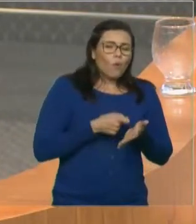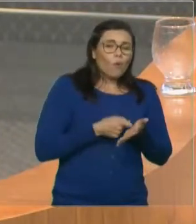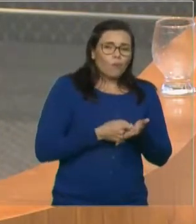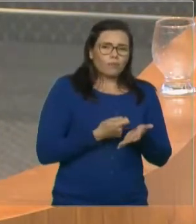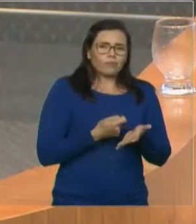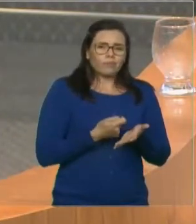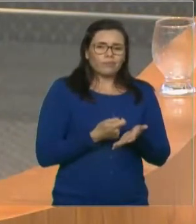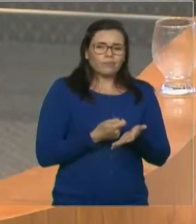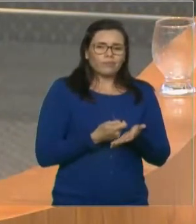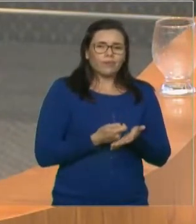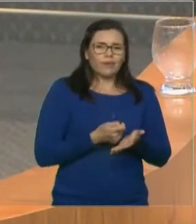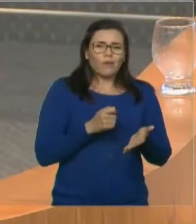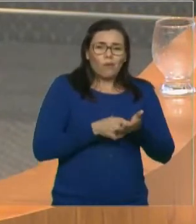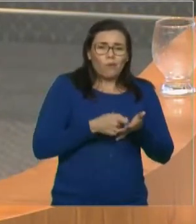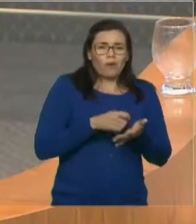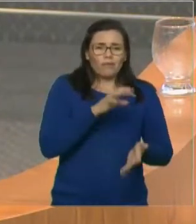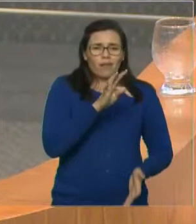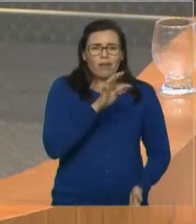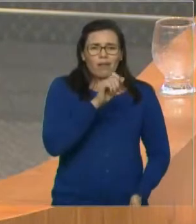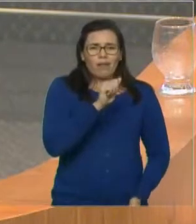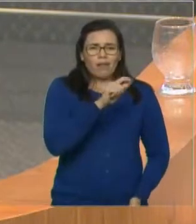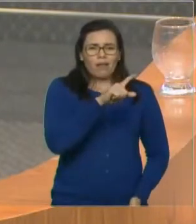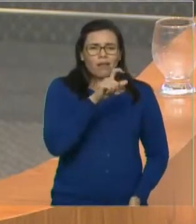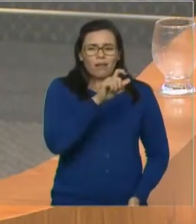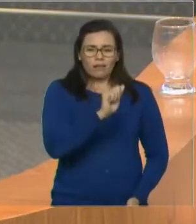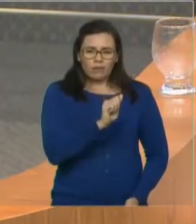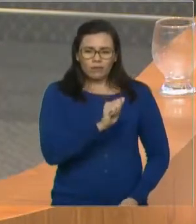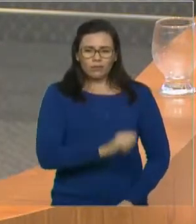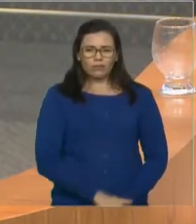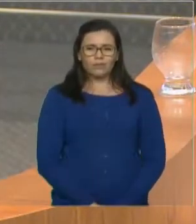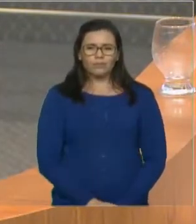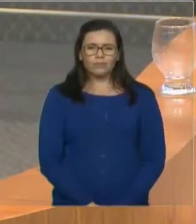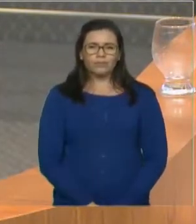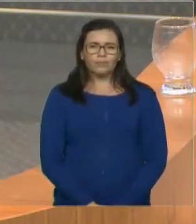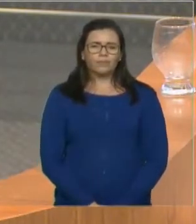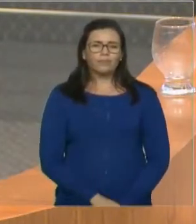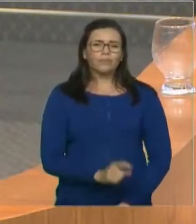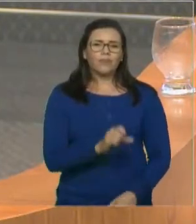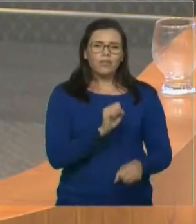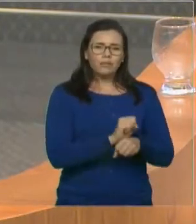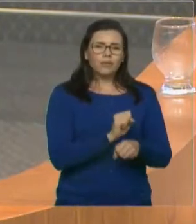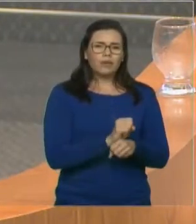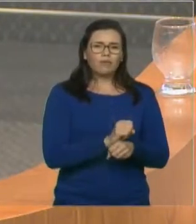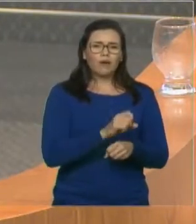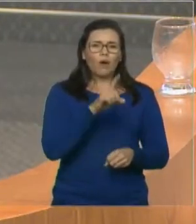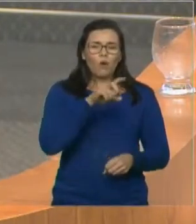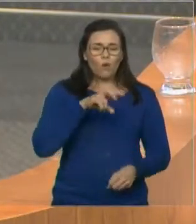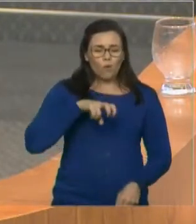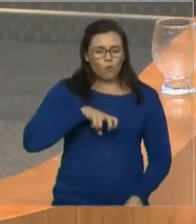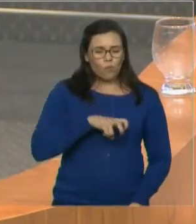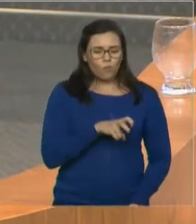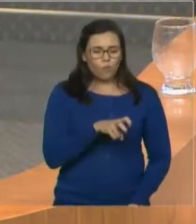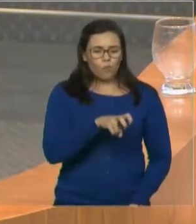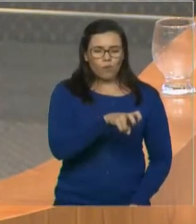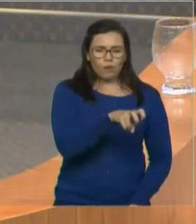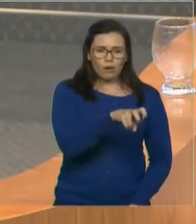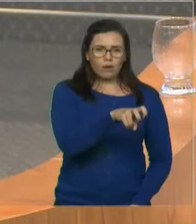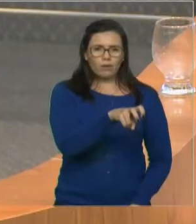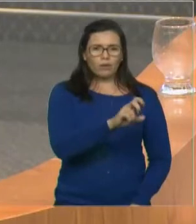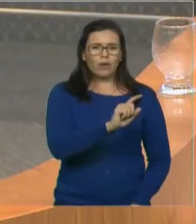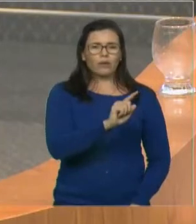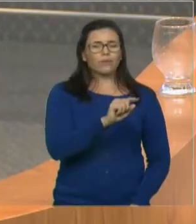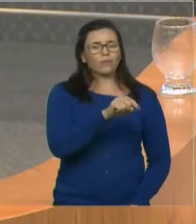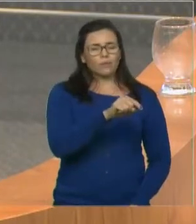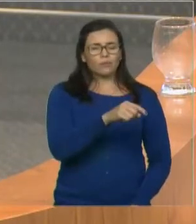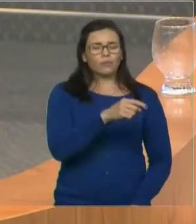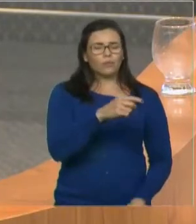mão, e jogava dentro do buraco para esperar um motorista passar e dar uma gorjetinha para eles. Simplesmente, parece que o DENIT está fazendo